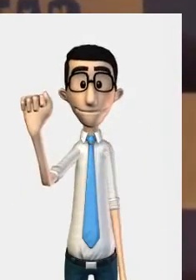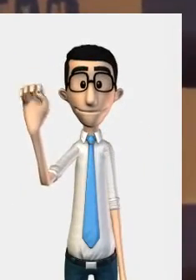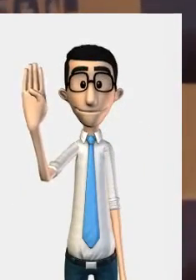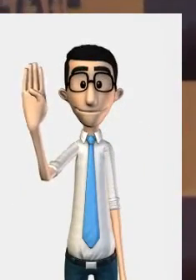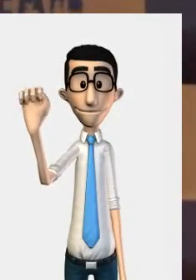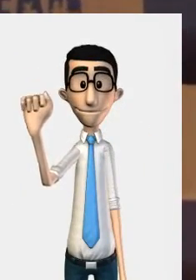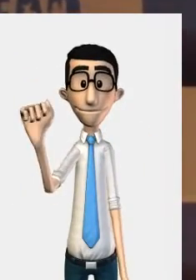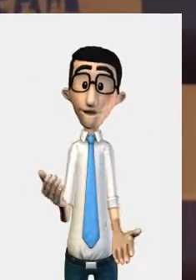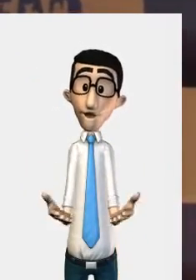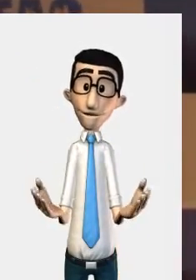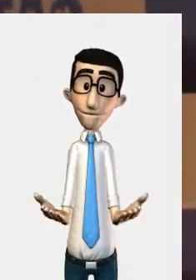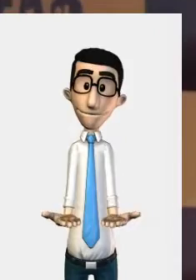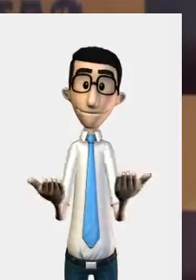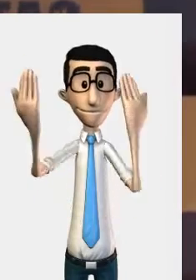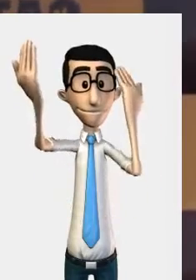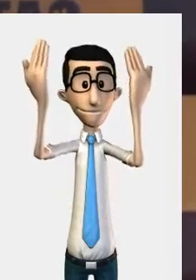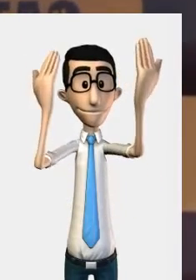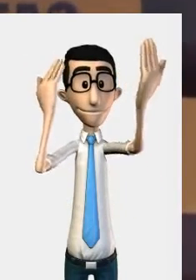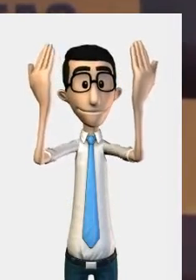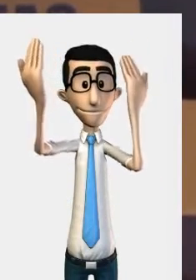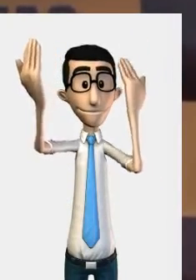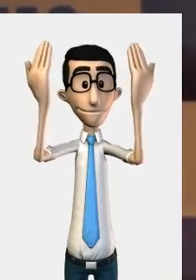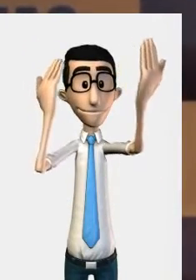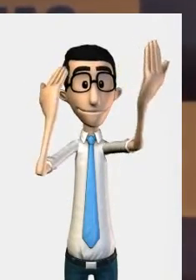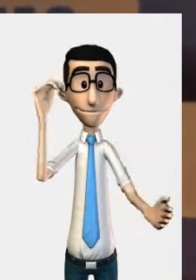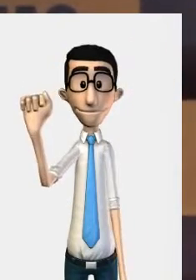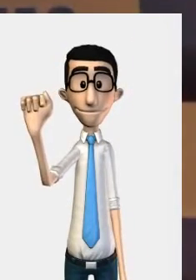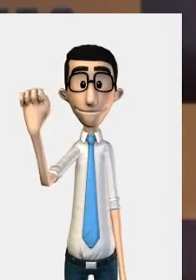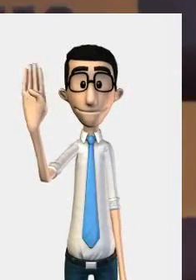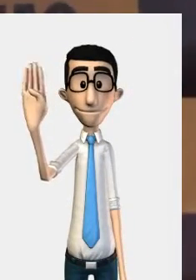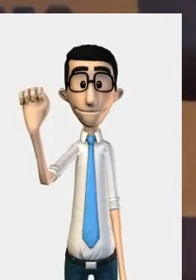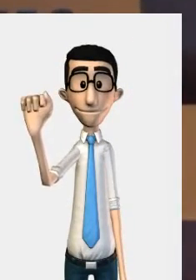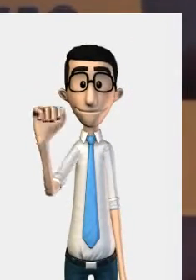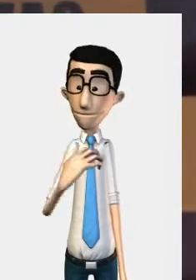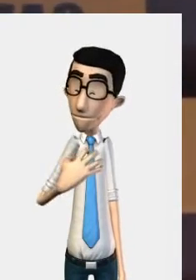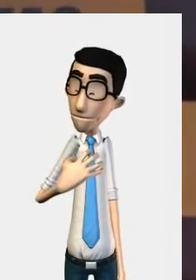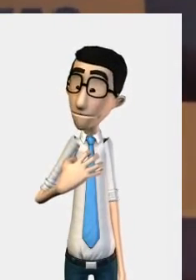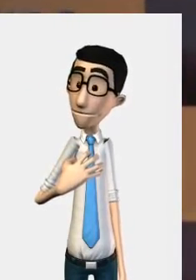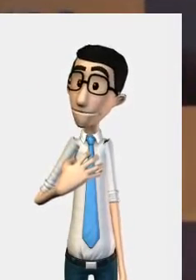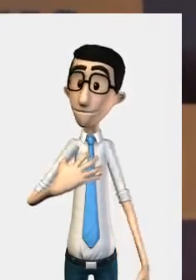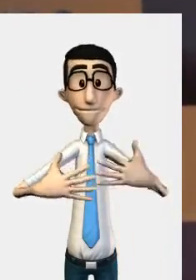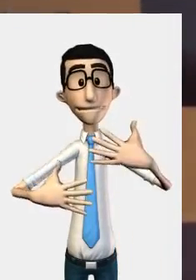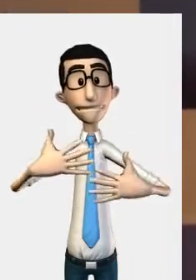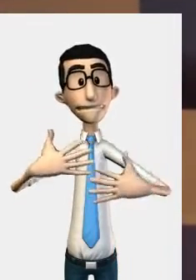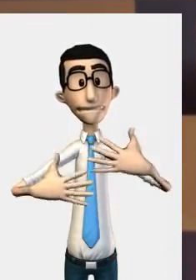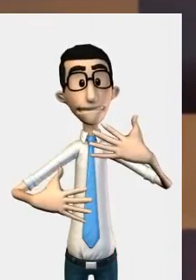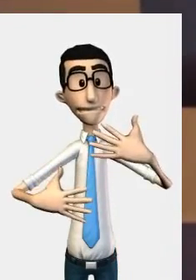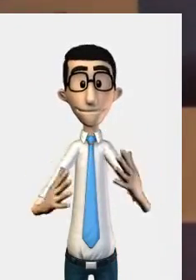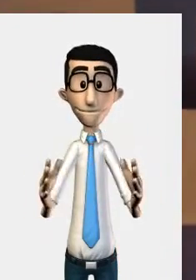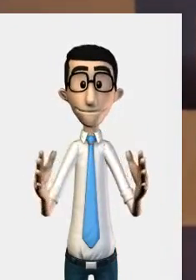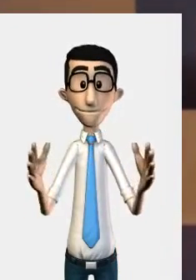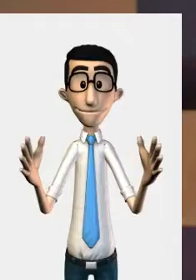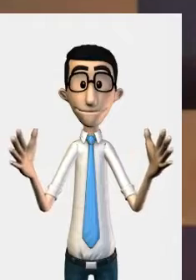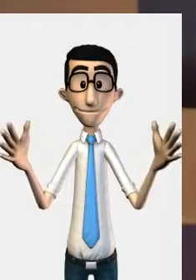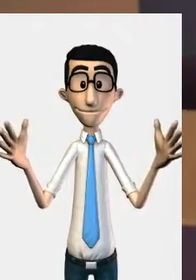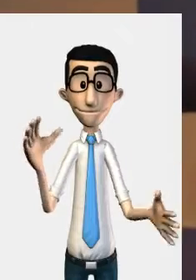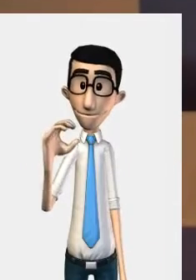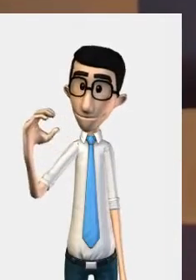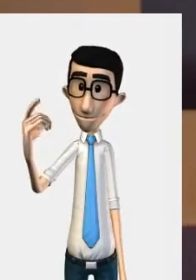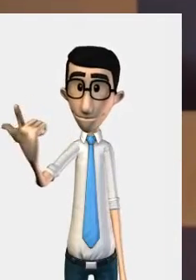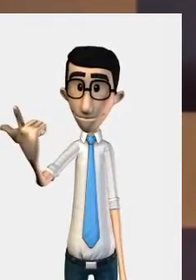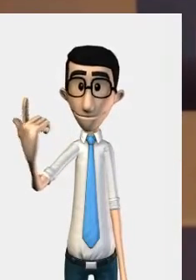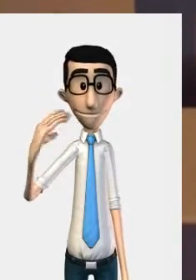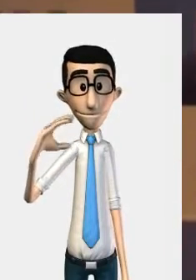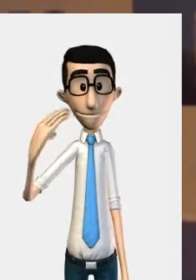procedimentos para ensinar crianças com autismo, mas também outros tipos de déficits de atrasos no desenvolvimento, para que a gente possa